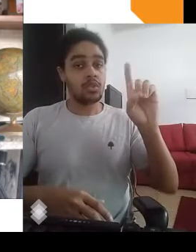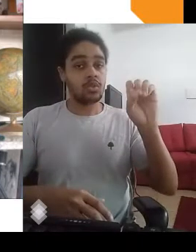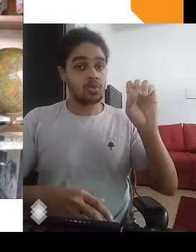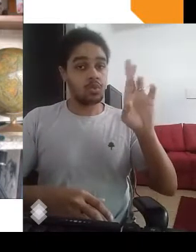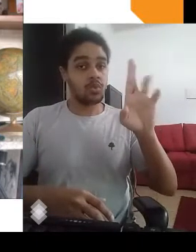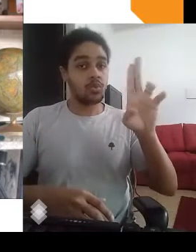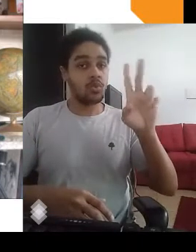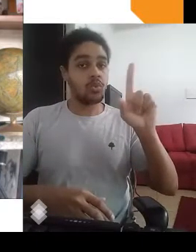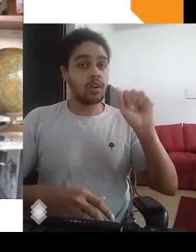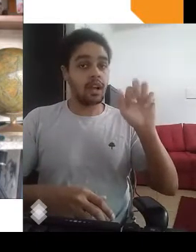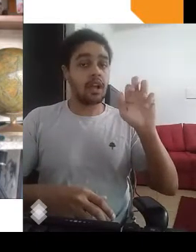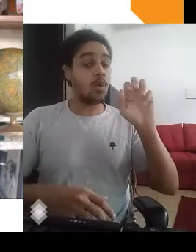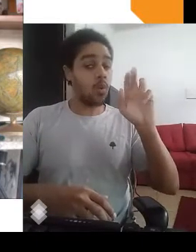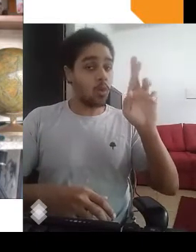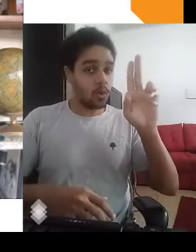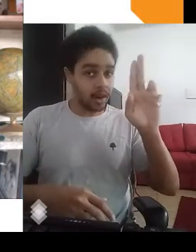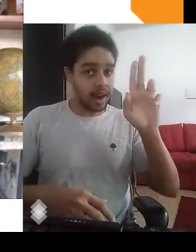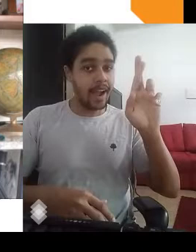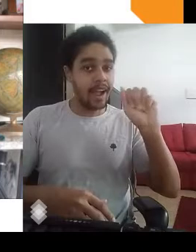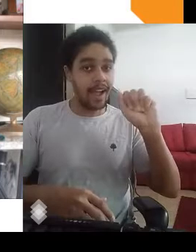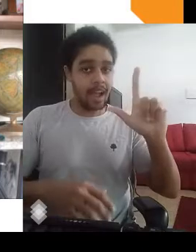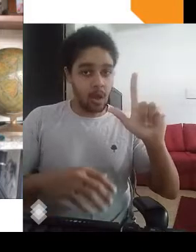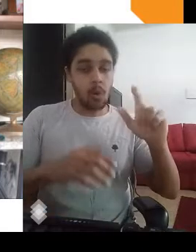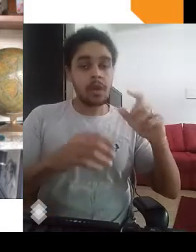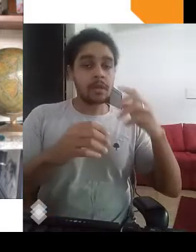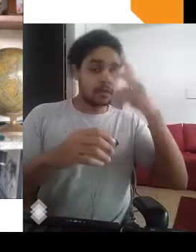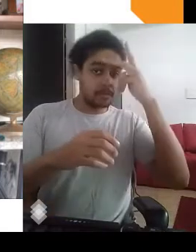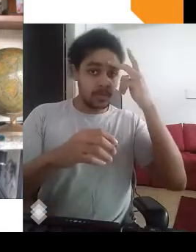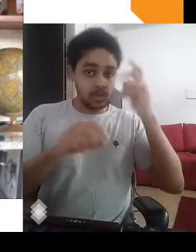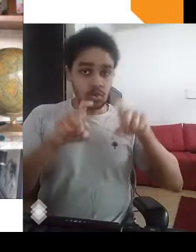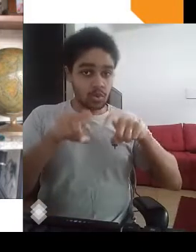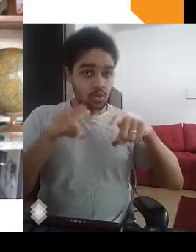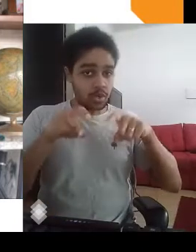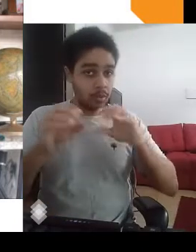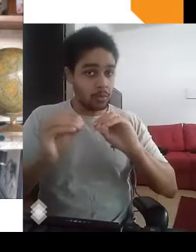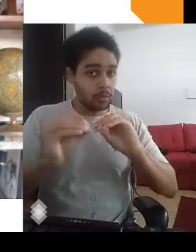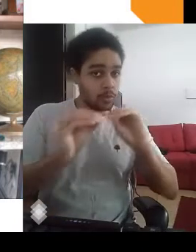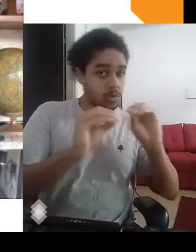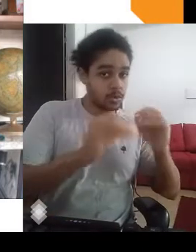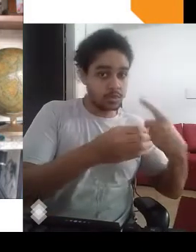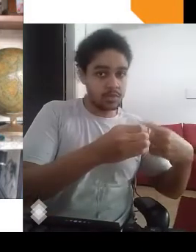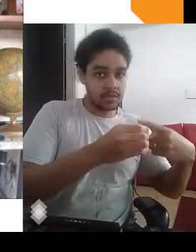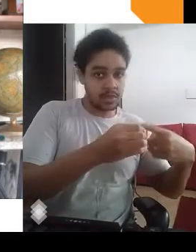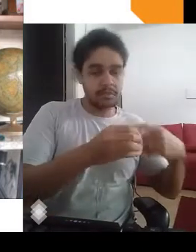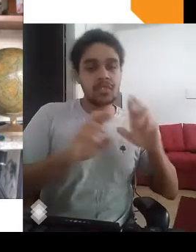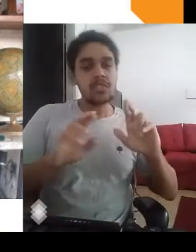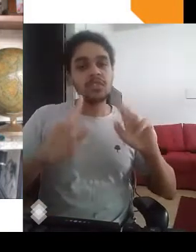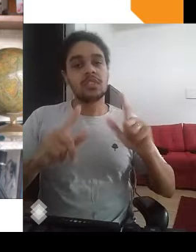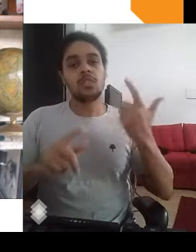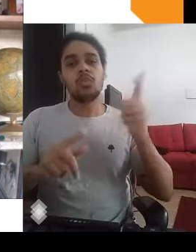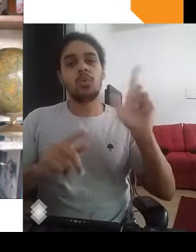grande migração de população do campo para as cidades. Ora, só que, diferente de